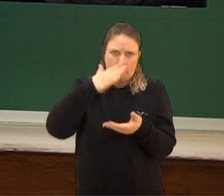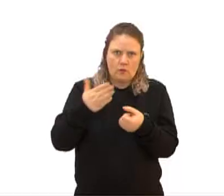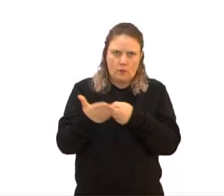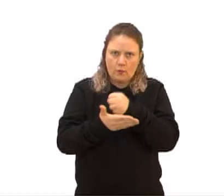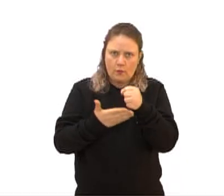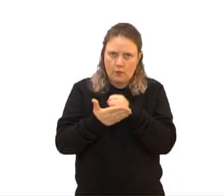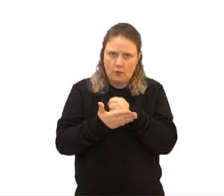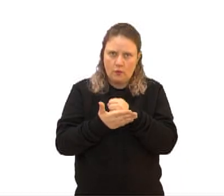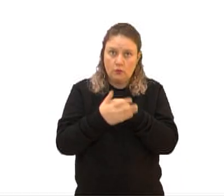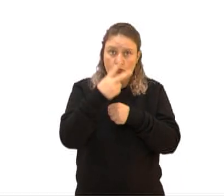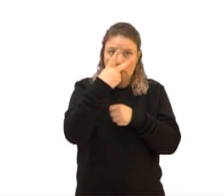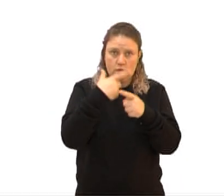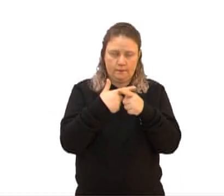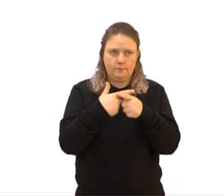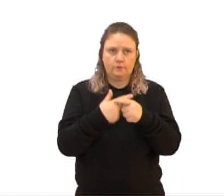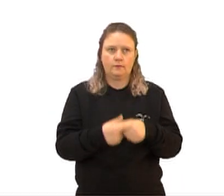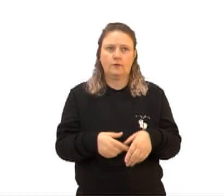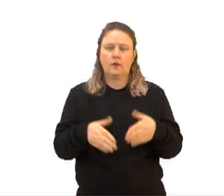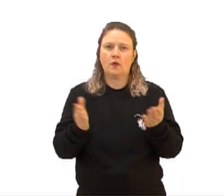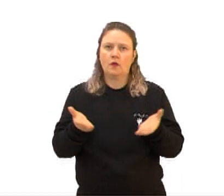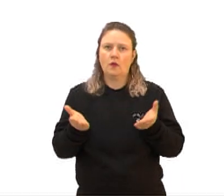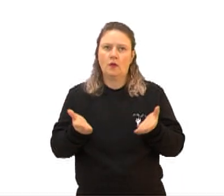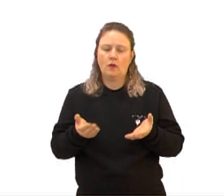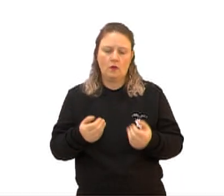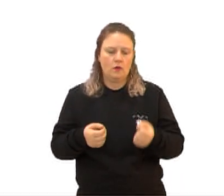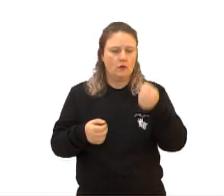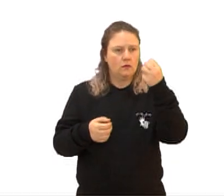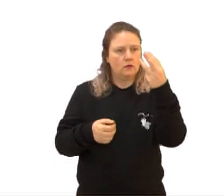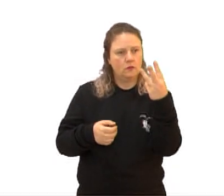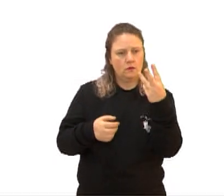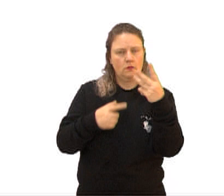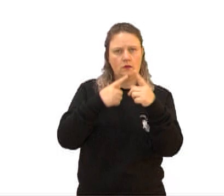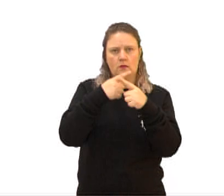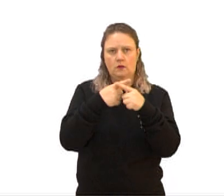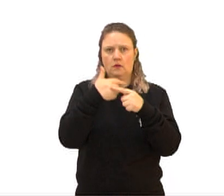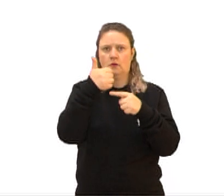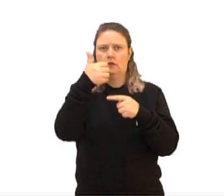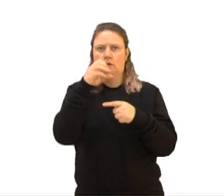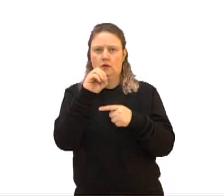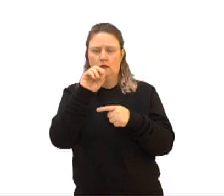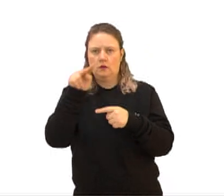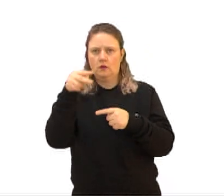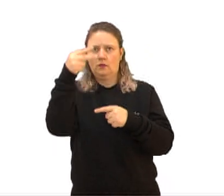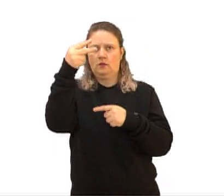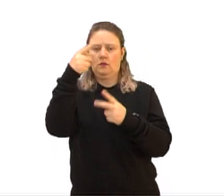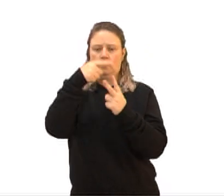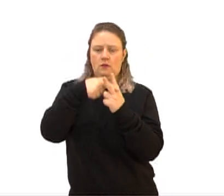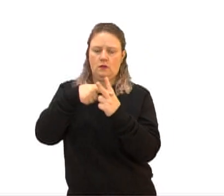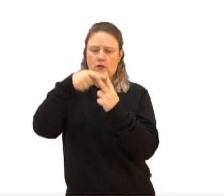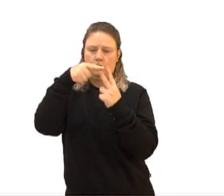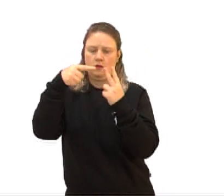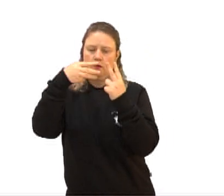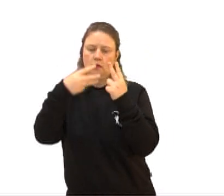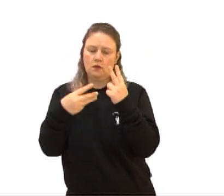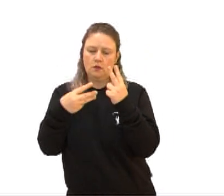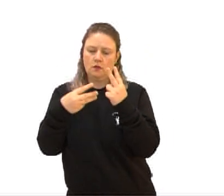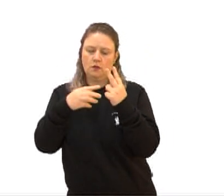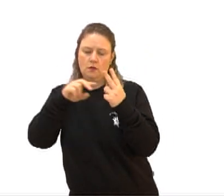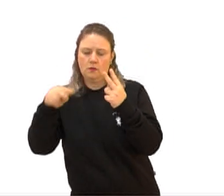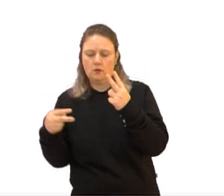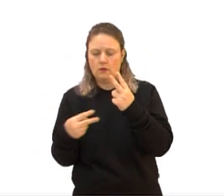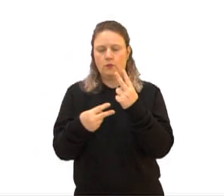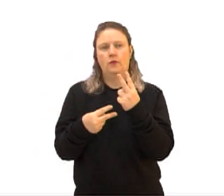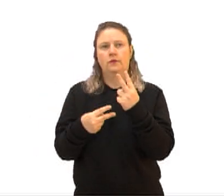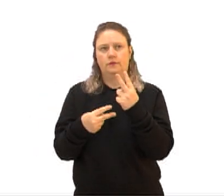dobrado. 3 vezes 10 ao quadrado vezes raiz de 3 sobre 2. Isso